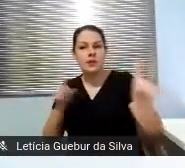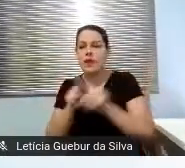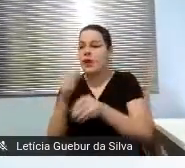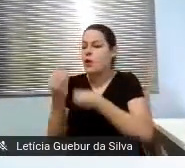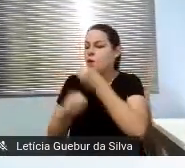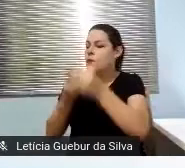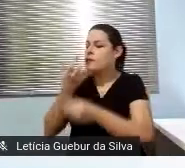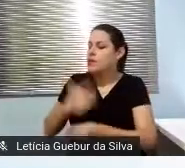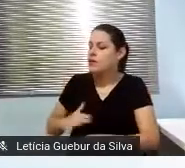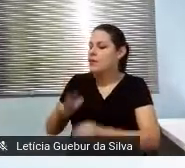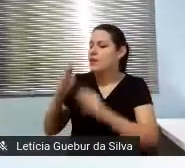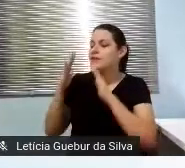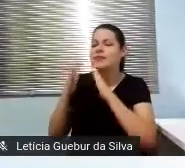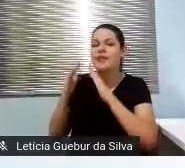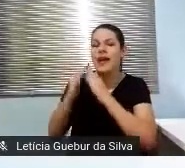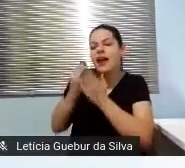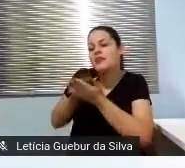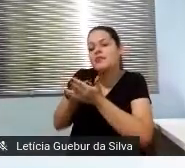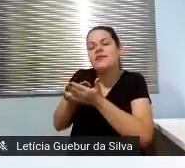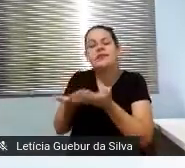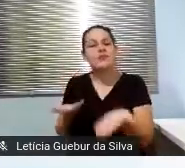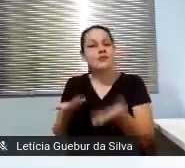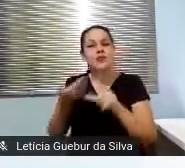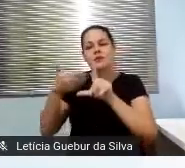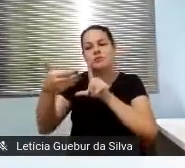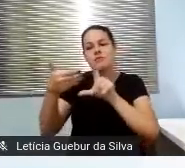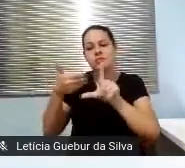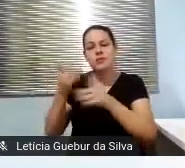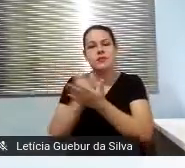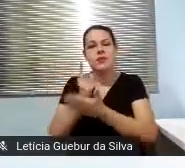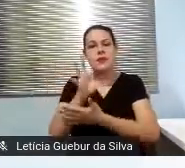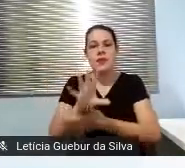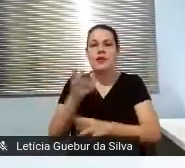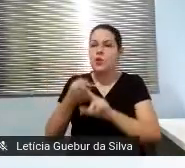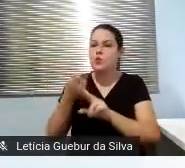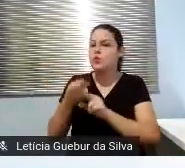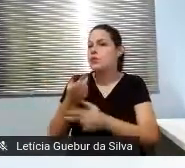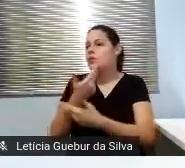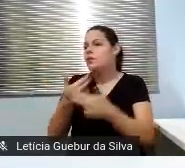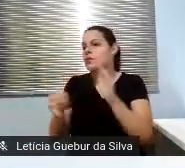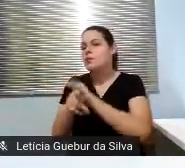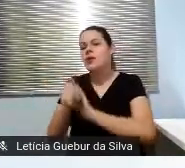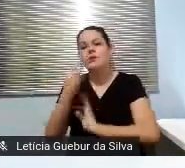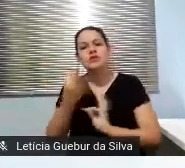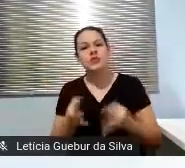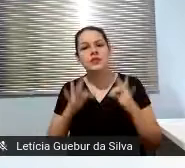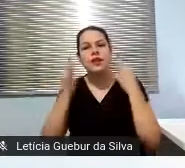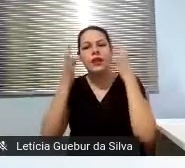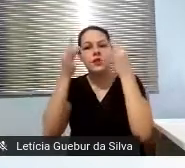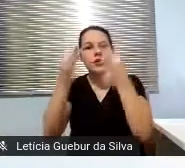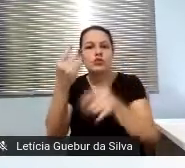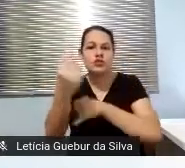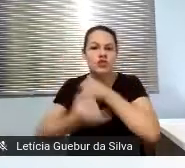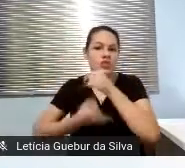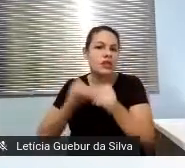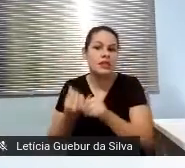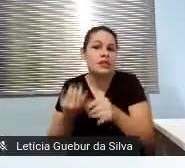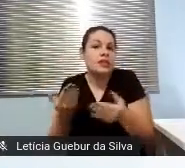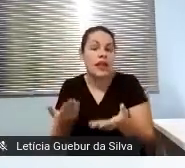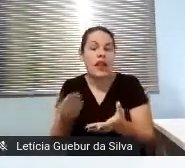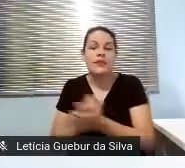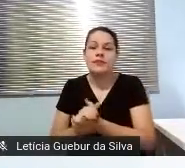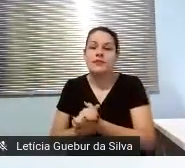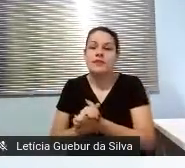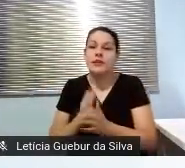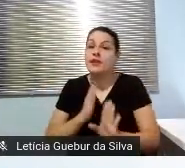aulas em casa, a partir de dispositivos de internet. Então, assim,